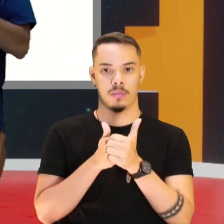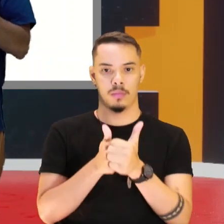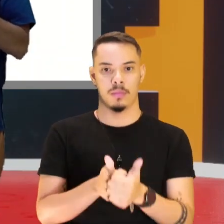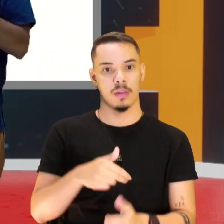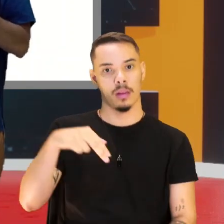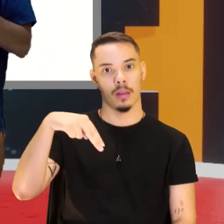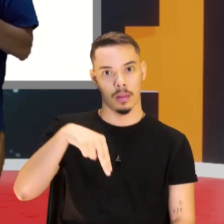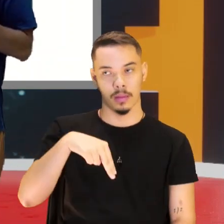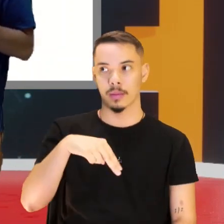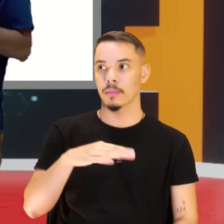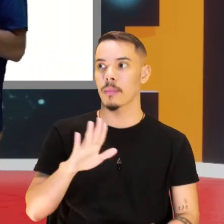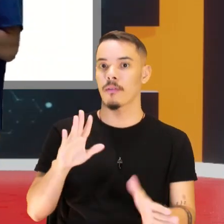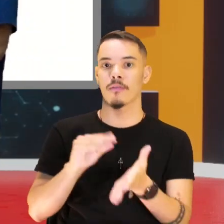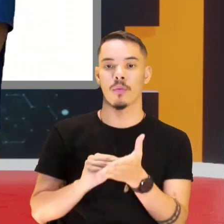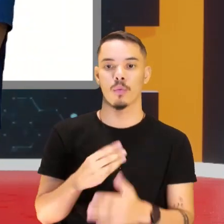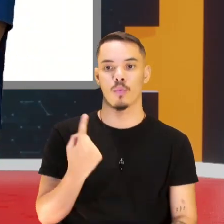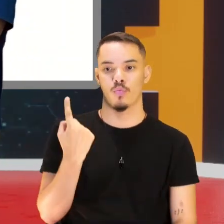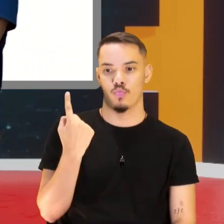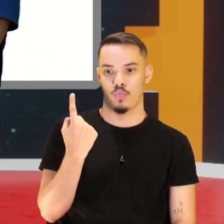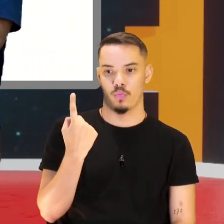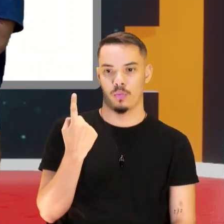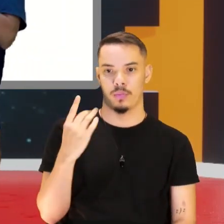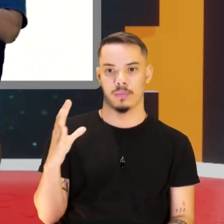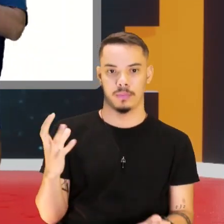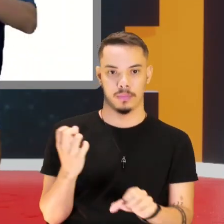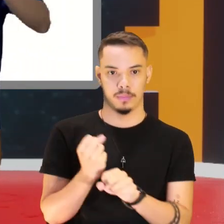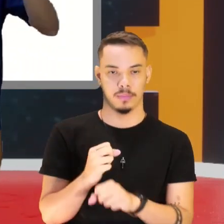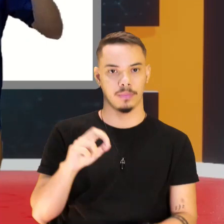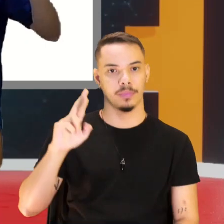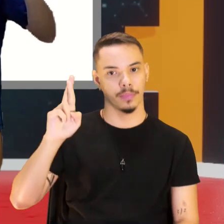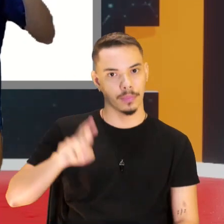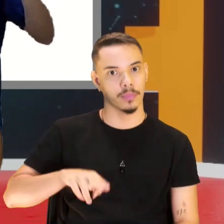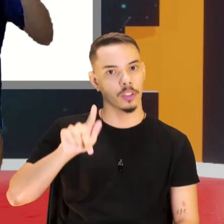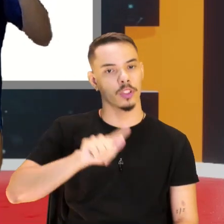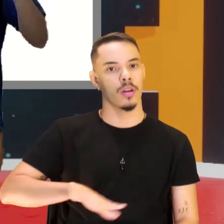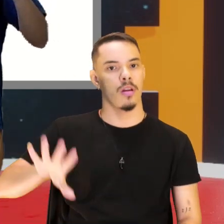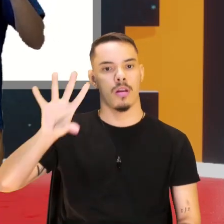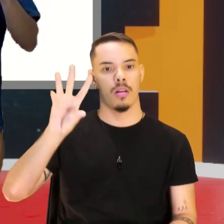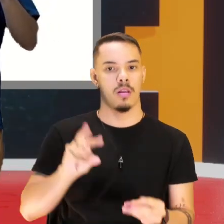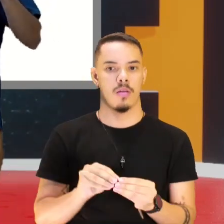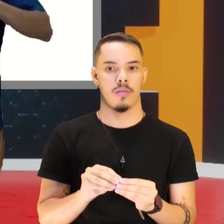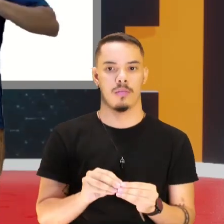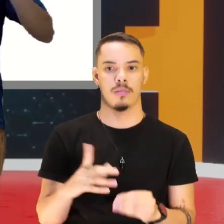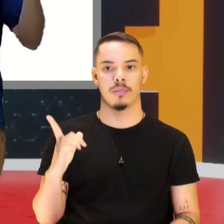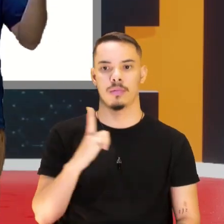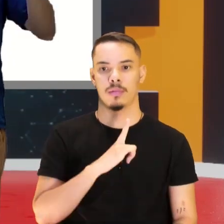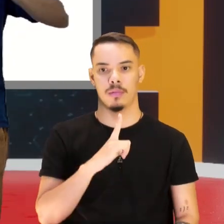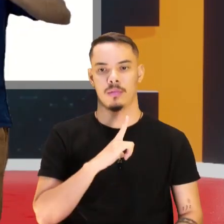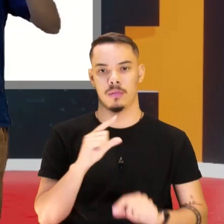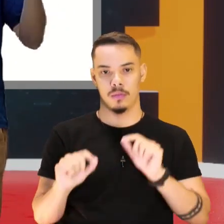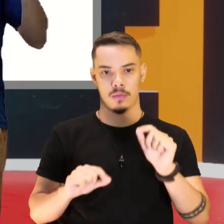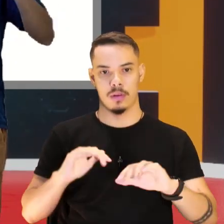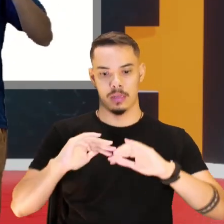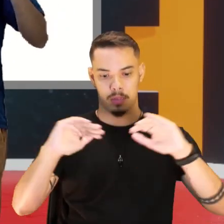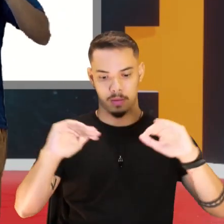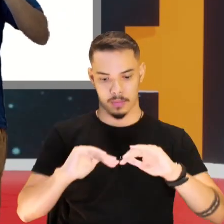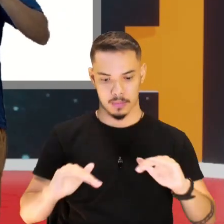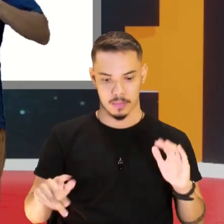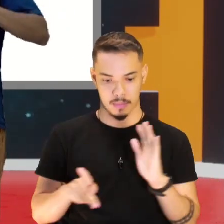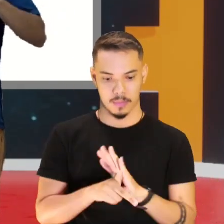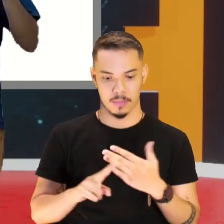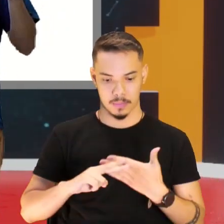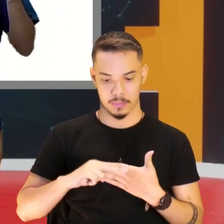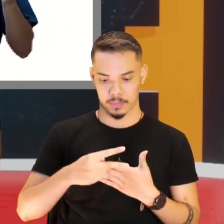Então só faltou uma, calculando a razão com o termo geral mesmo, né? Uhum. Tendo termos separados numa